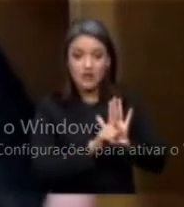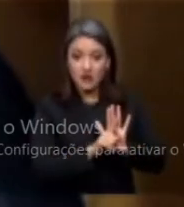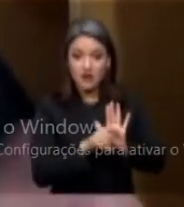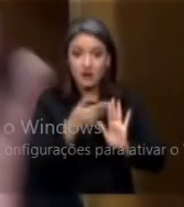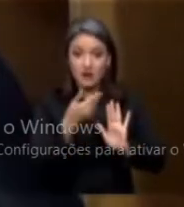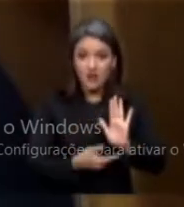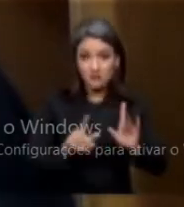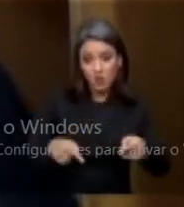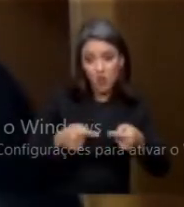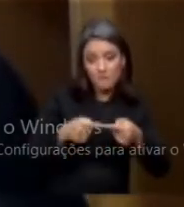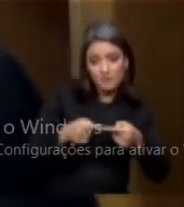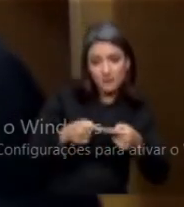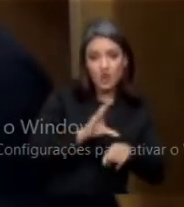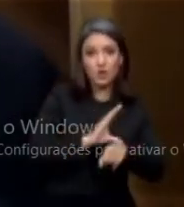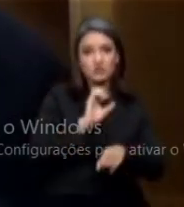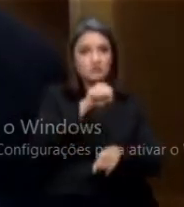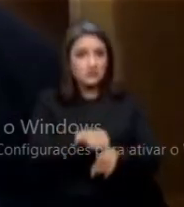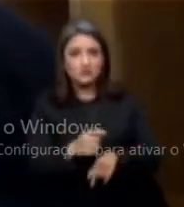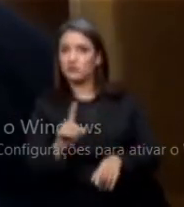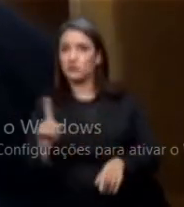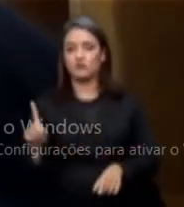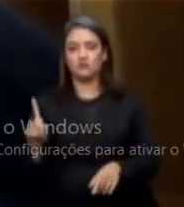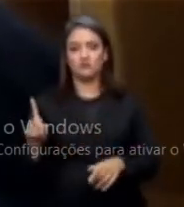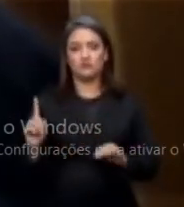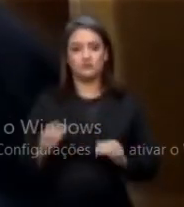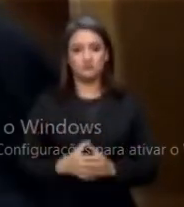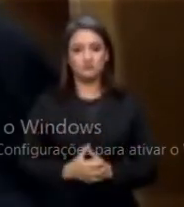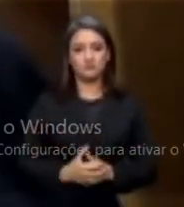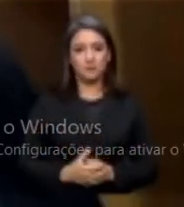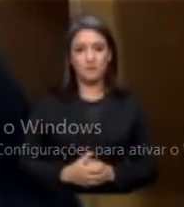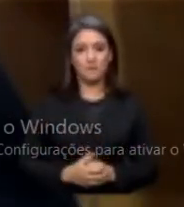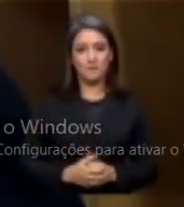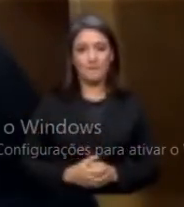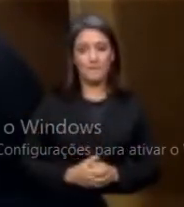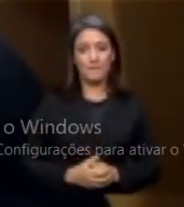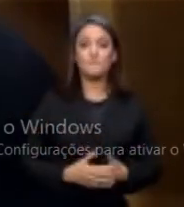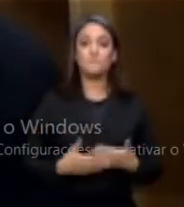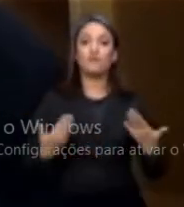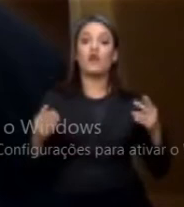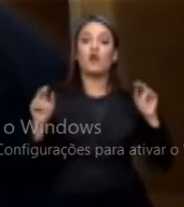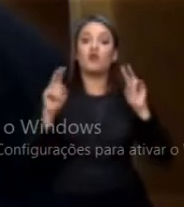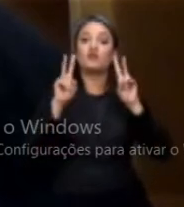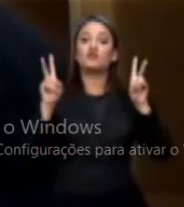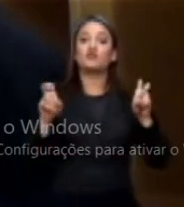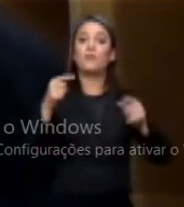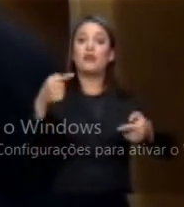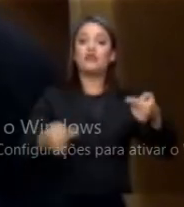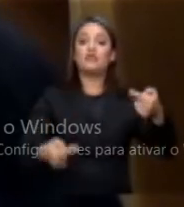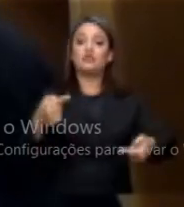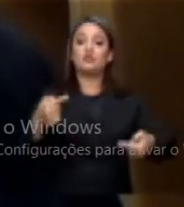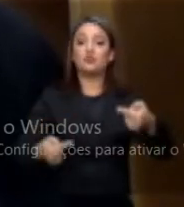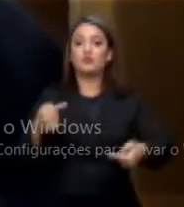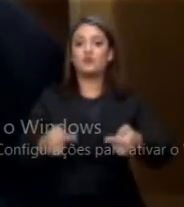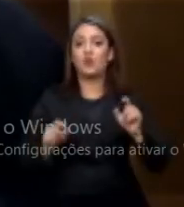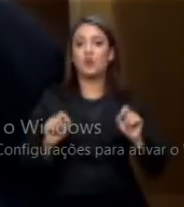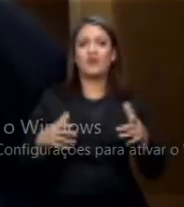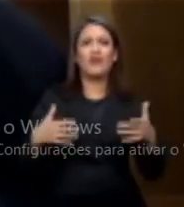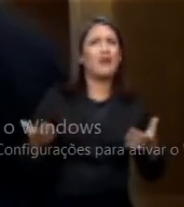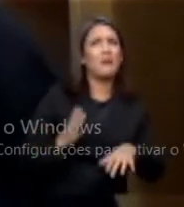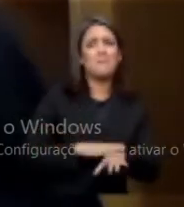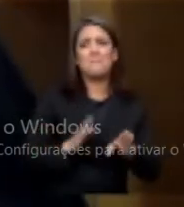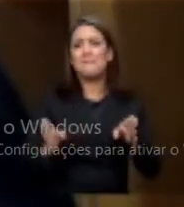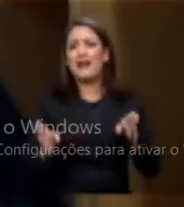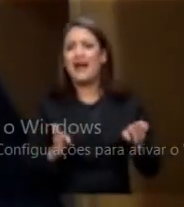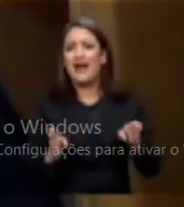não é compatível com o marco da Constituição. Com relação à discussão sobre